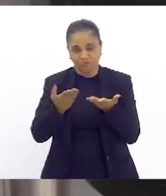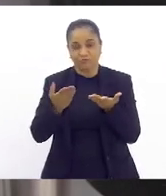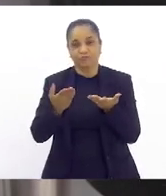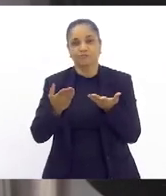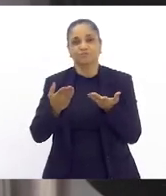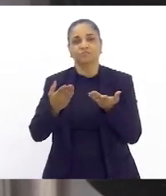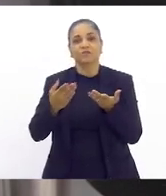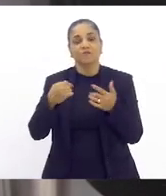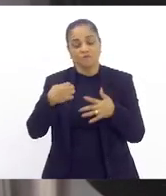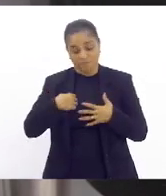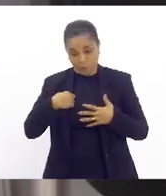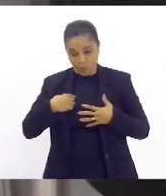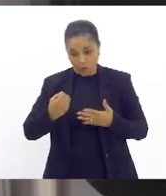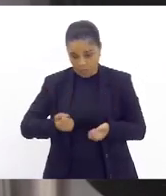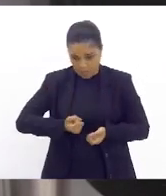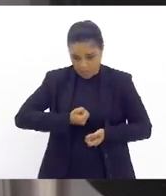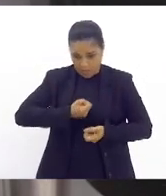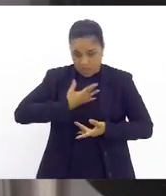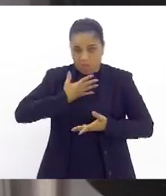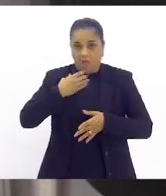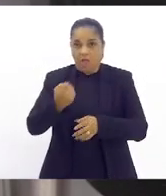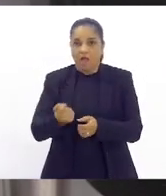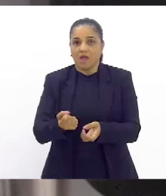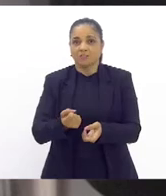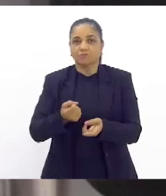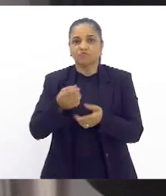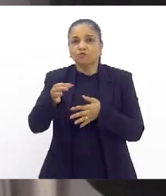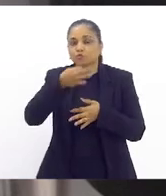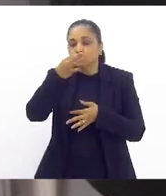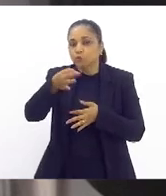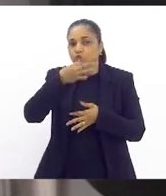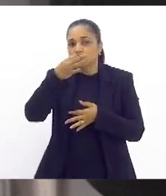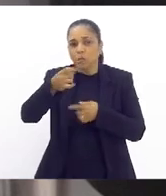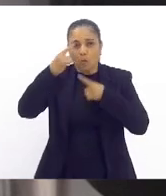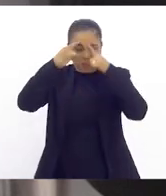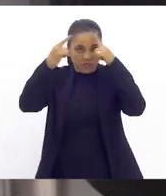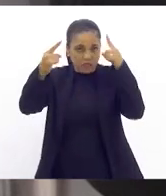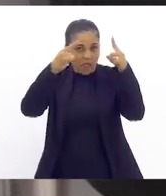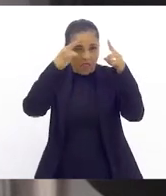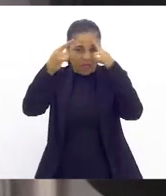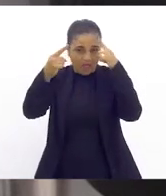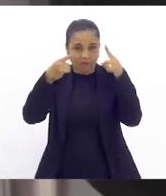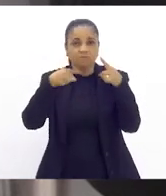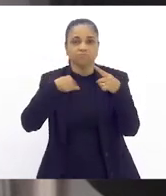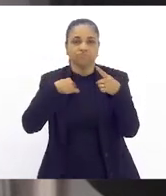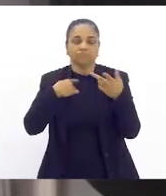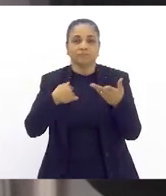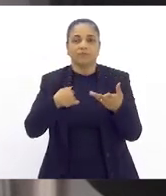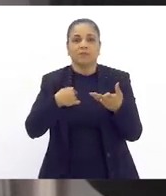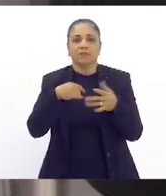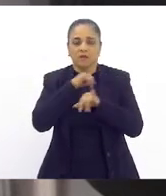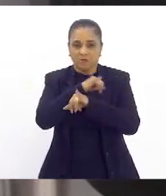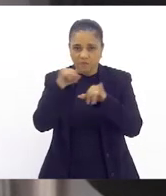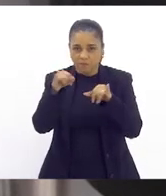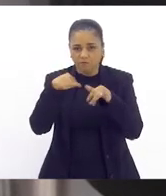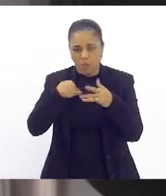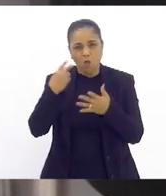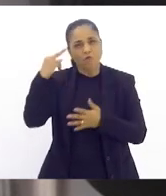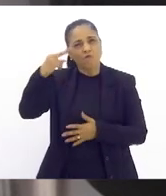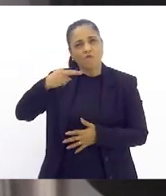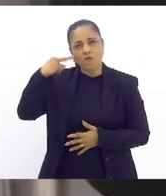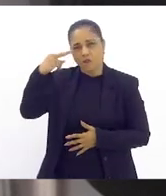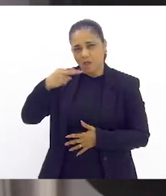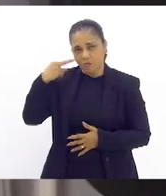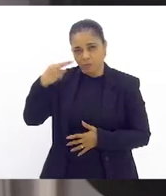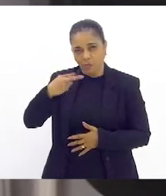a gente fica inspirado recebendo uma série de sugestões e ideias eu queria só dizer para vocês quando eu fui vereador